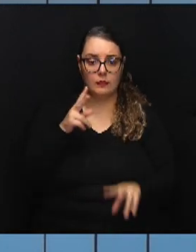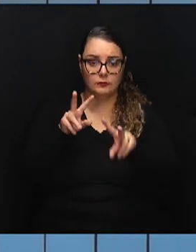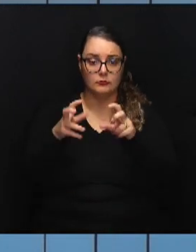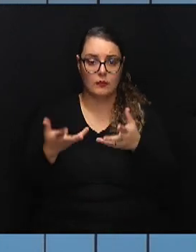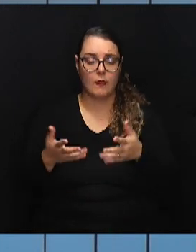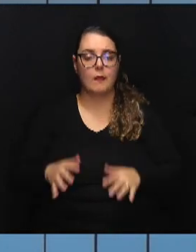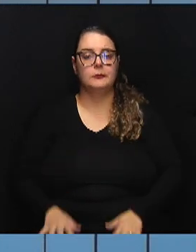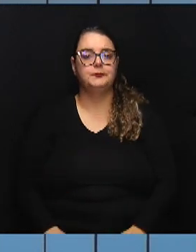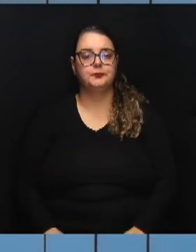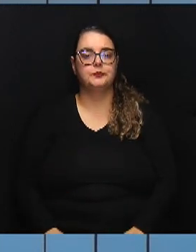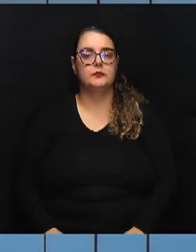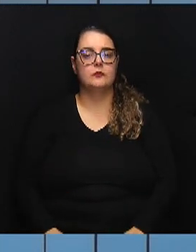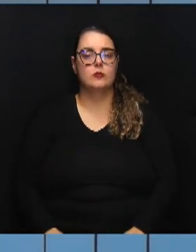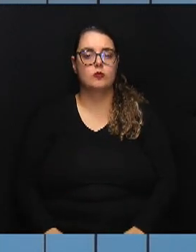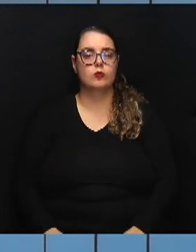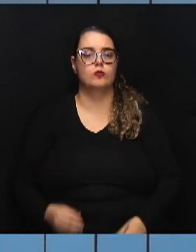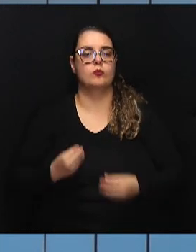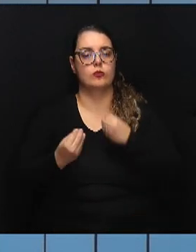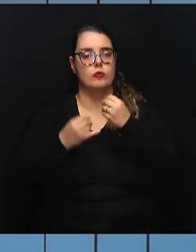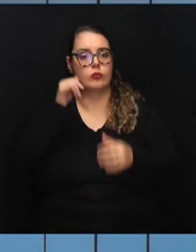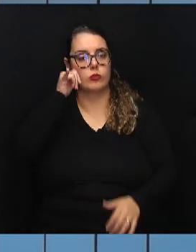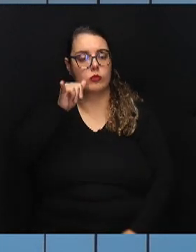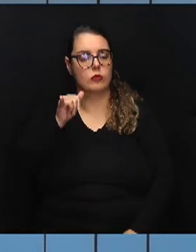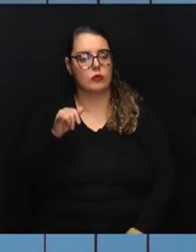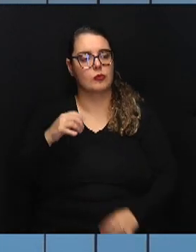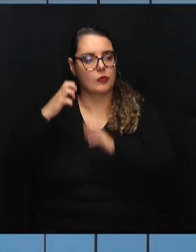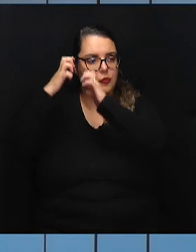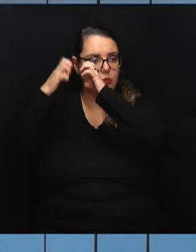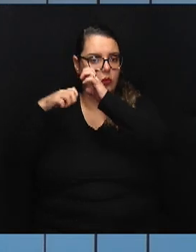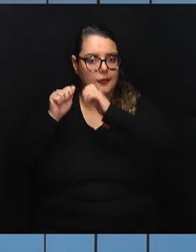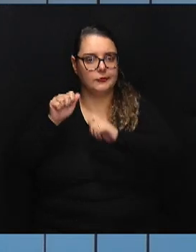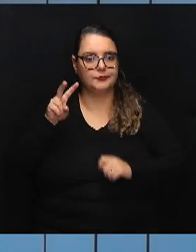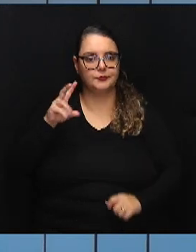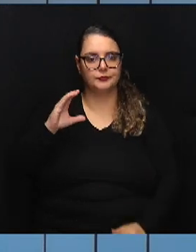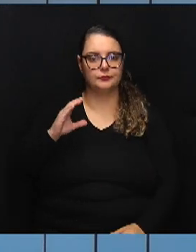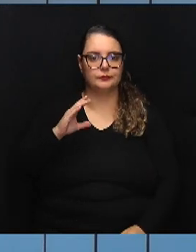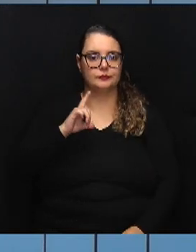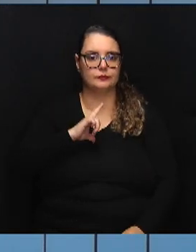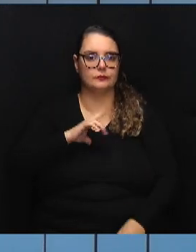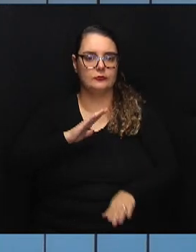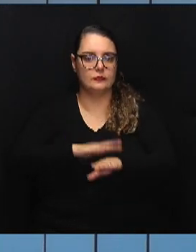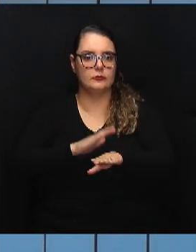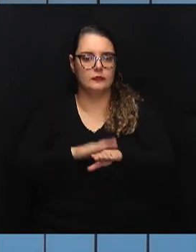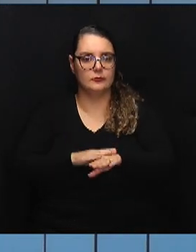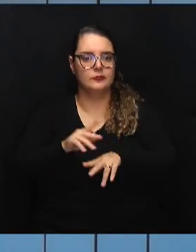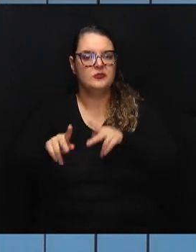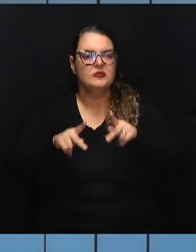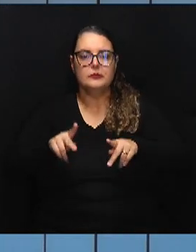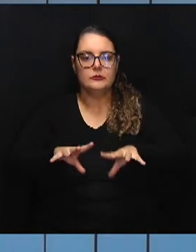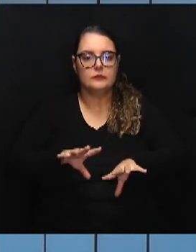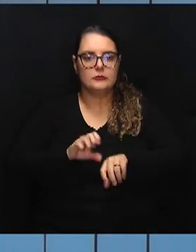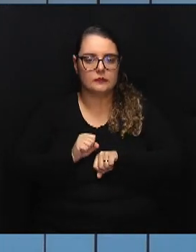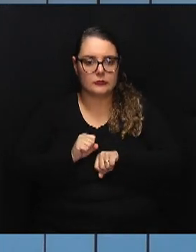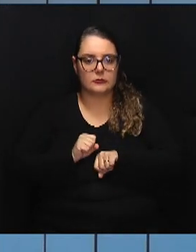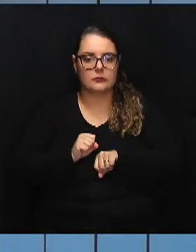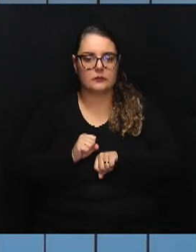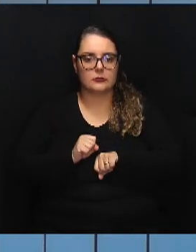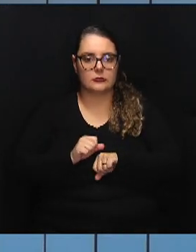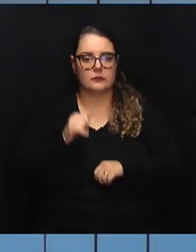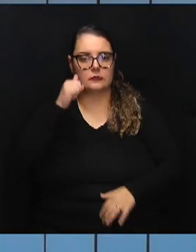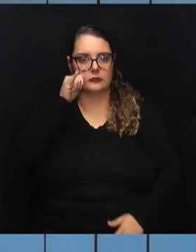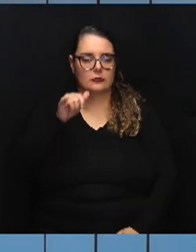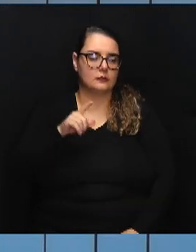assunto, como que a gente pode prevenir o AVC? Existem medidas que a população pode adotar para evitar, né, de correr